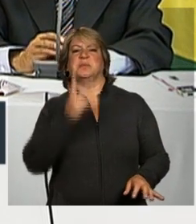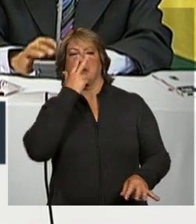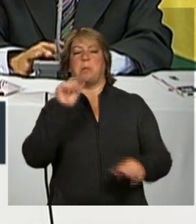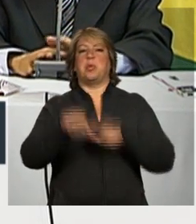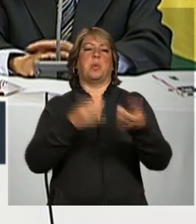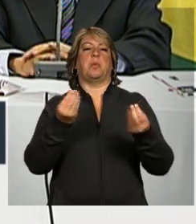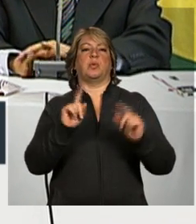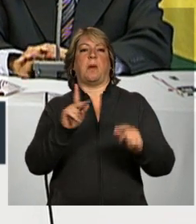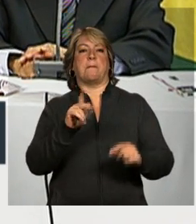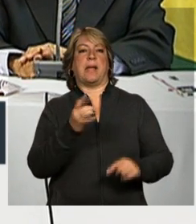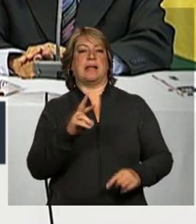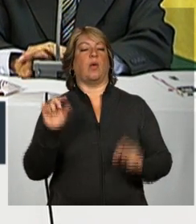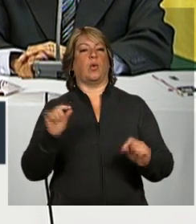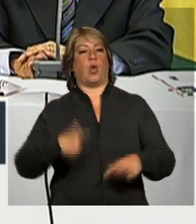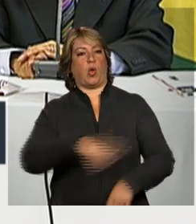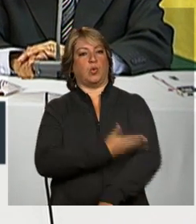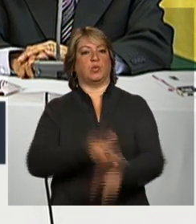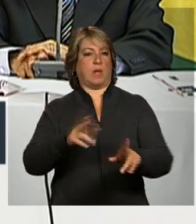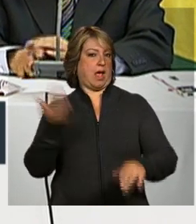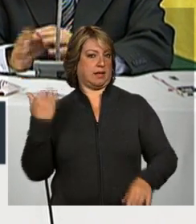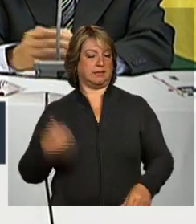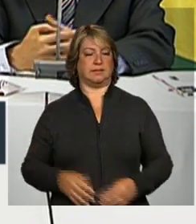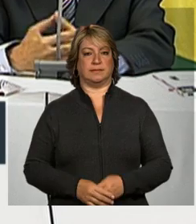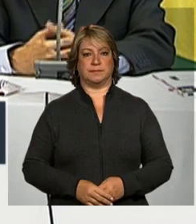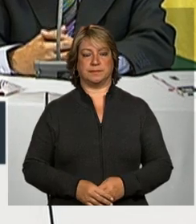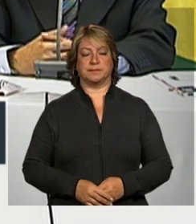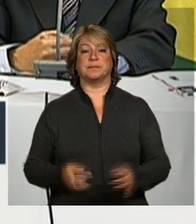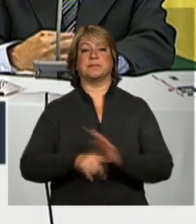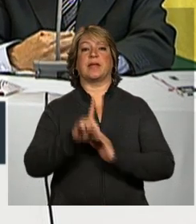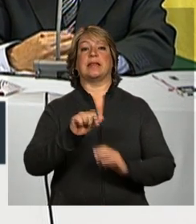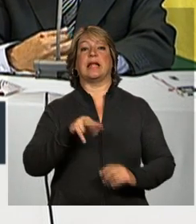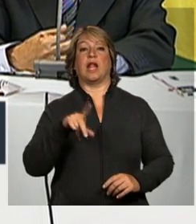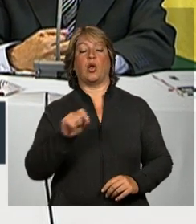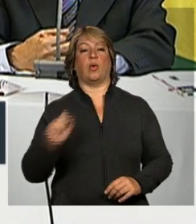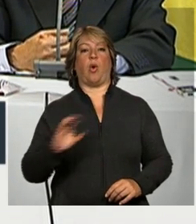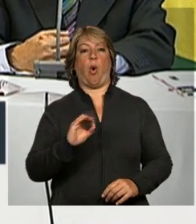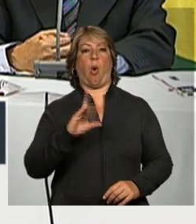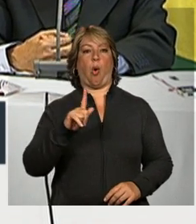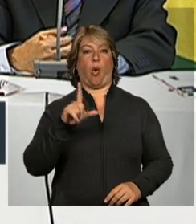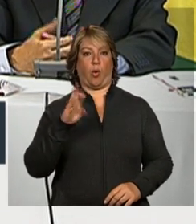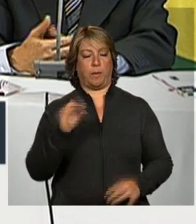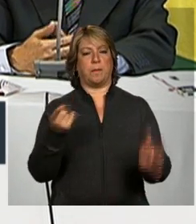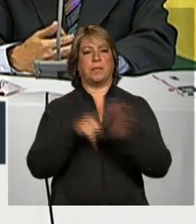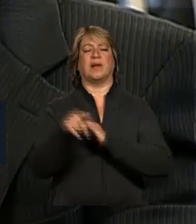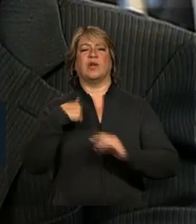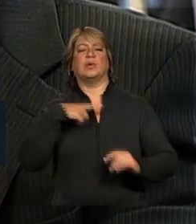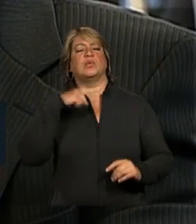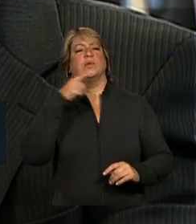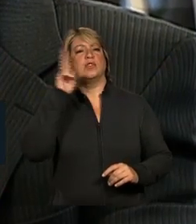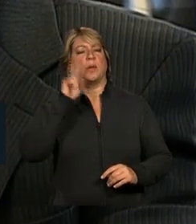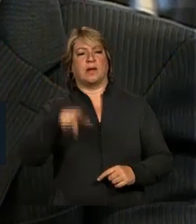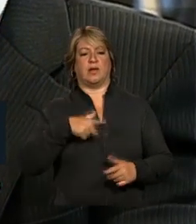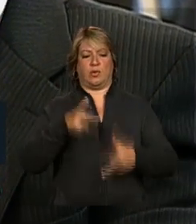padrão que a gente tem observado as últimas eh Danilo fariello do Globo eh eu tenho dúvida sobre as rodovias eu entendi